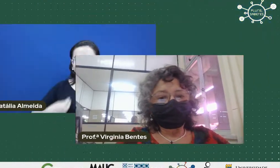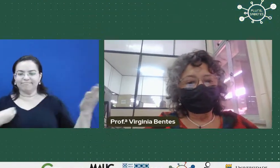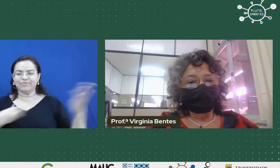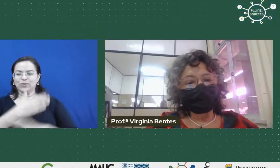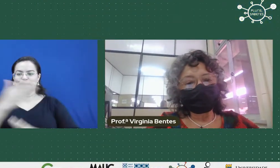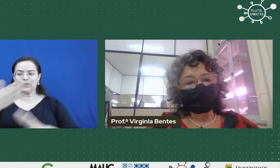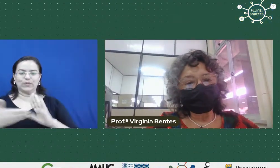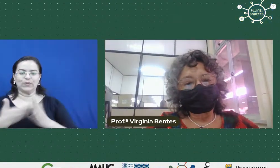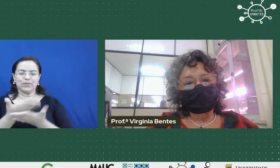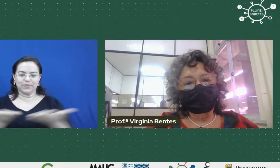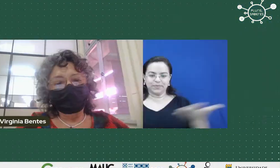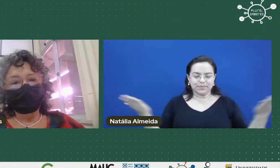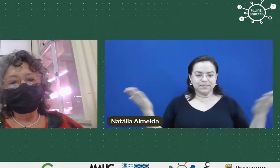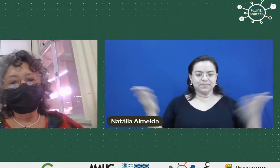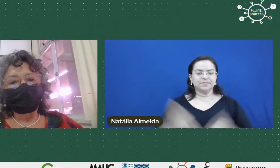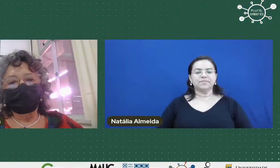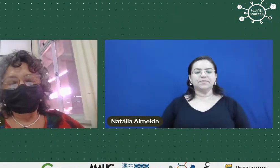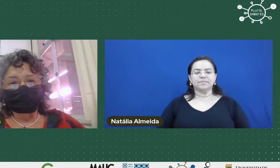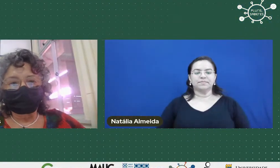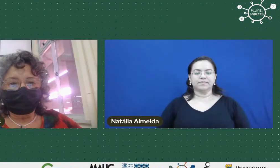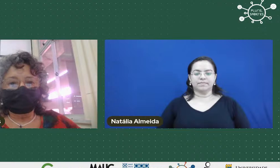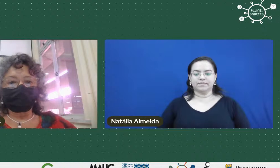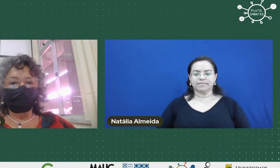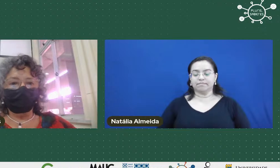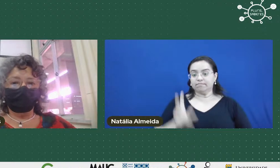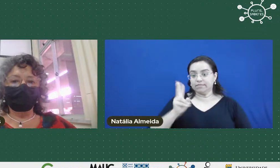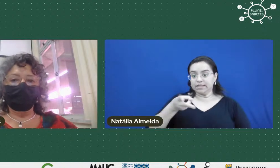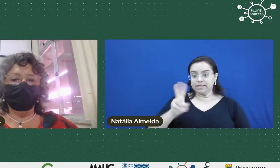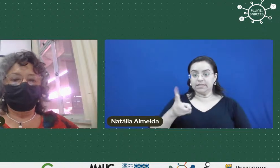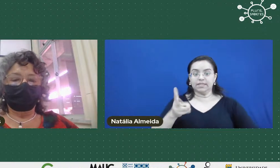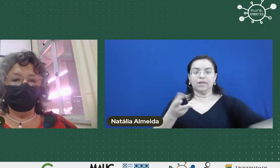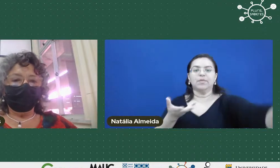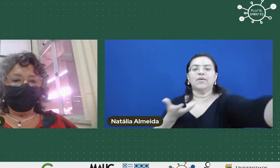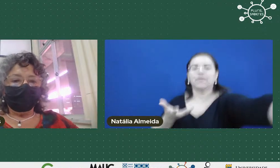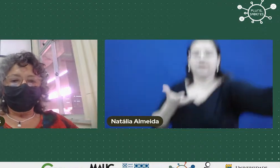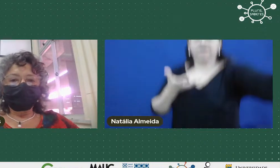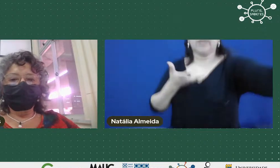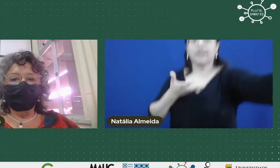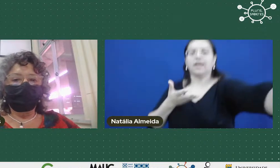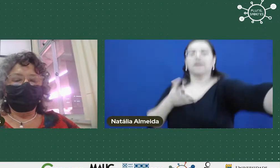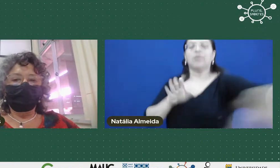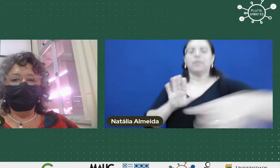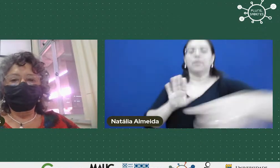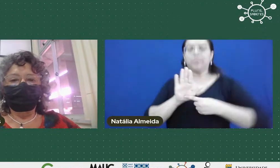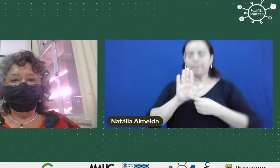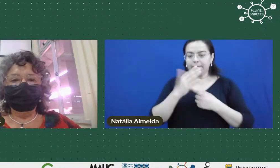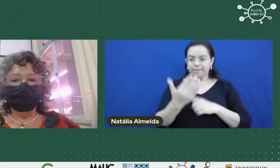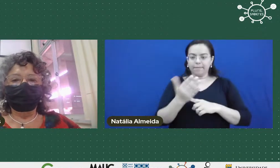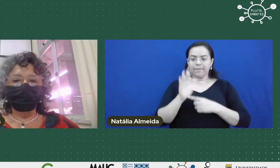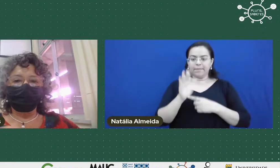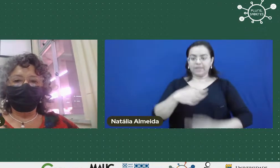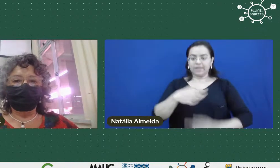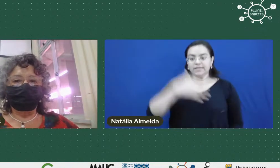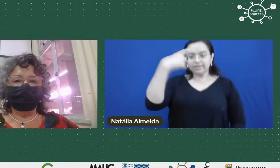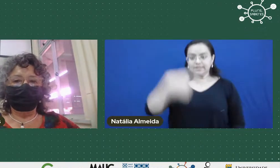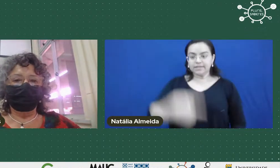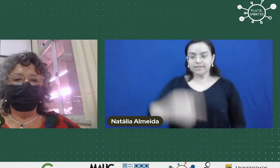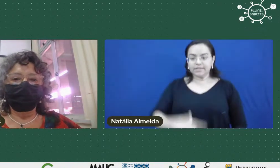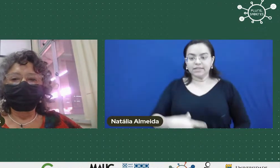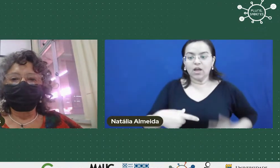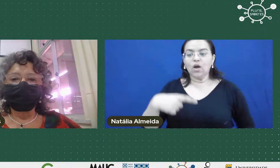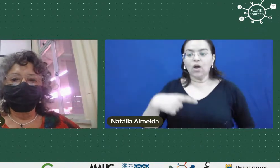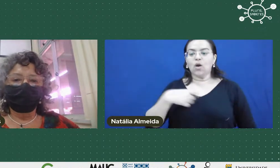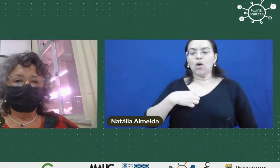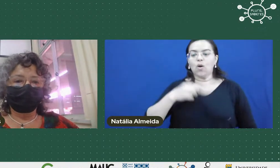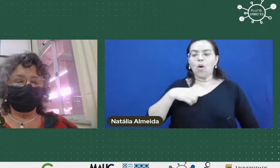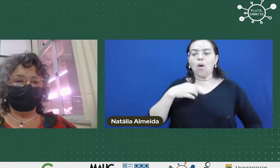Eu sempre estou querendo me apresentar um pouco, né? Eu estou com uma roupa colorida, as meninas estão me apresentando